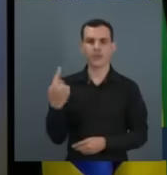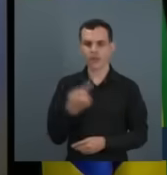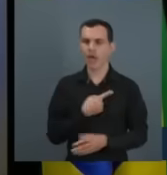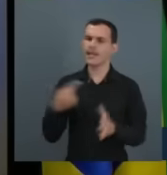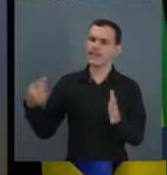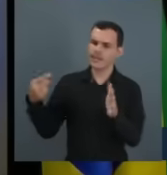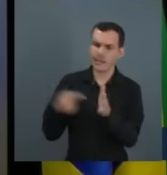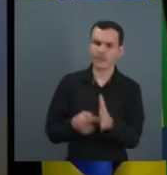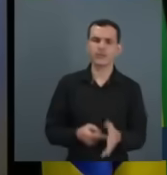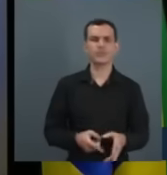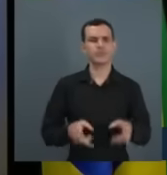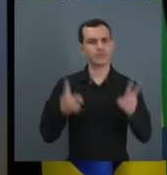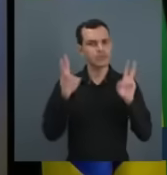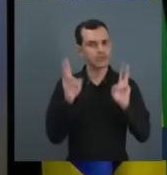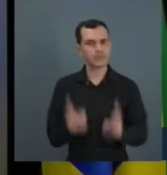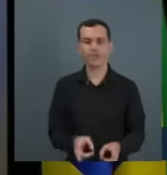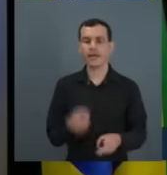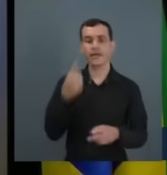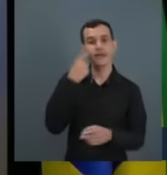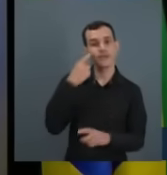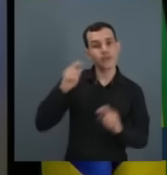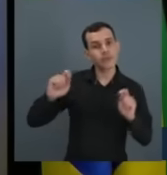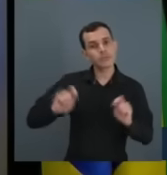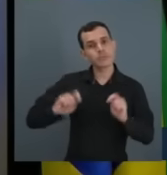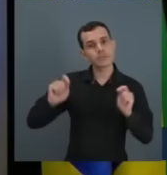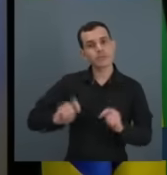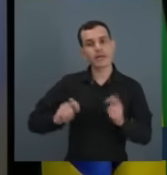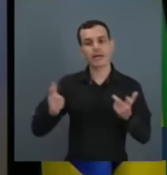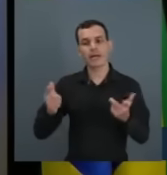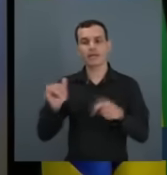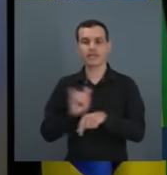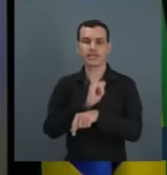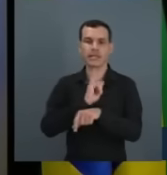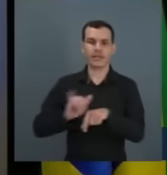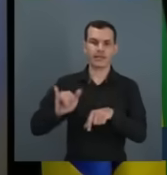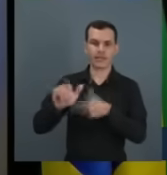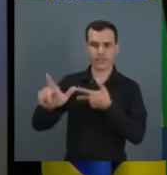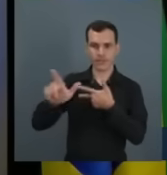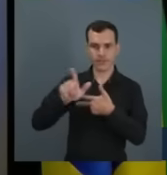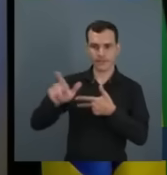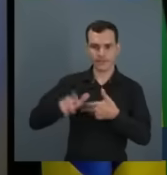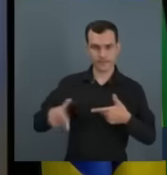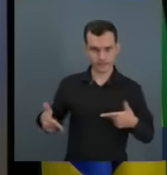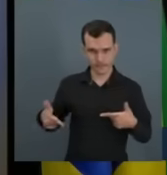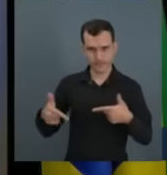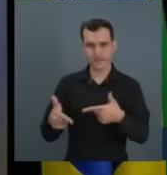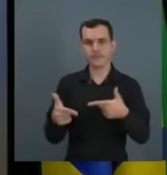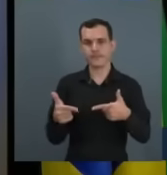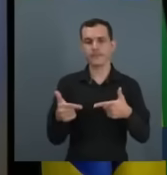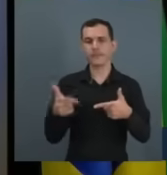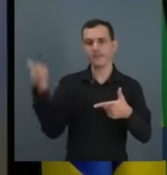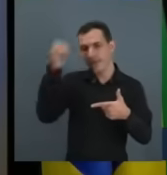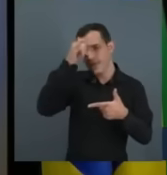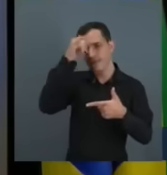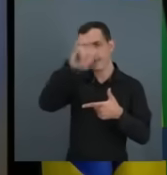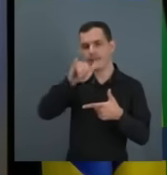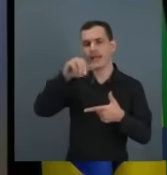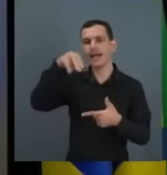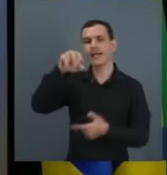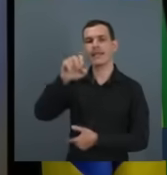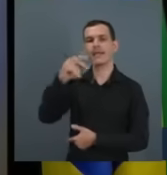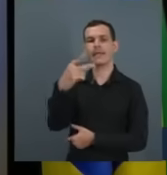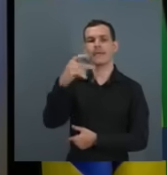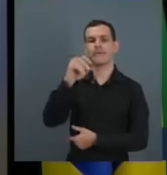denunciar e ver possibilidades de medidas legislativas para o enfrentamento do nepotismo no Brasil,